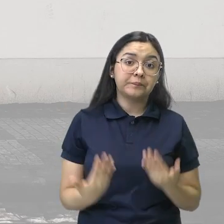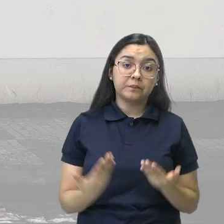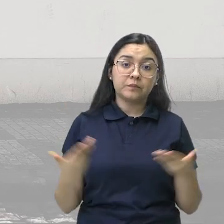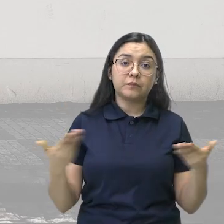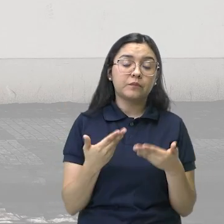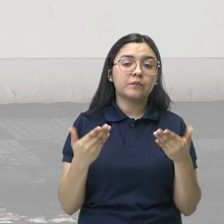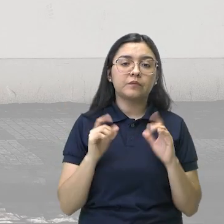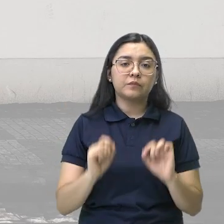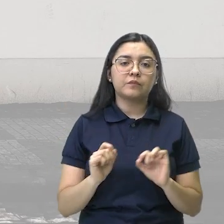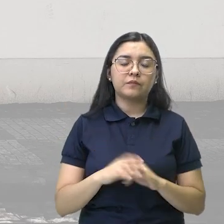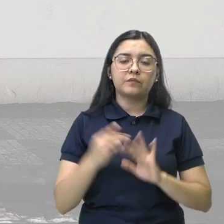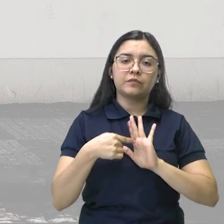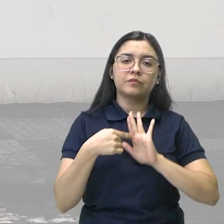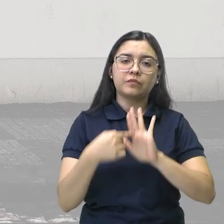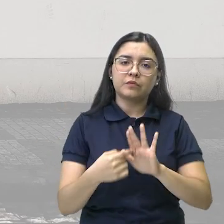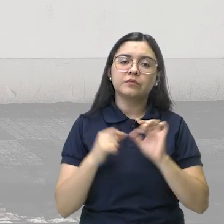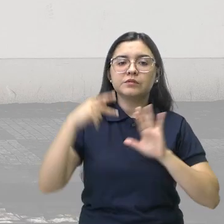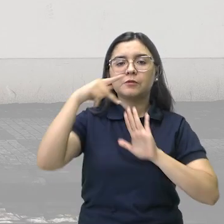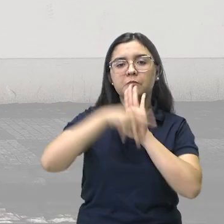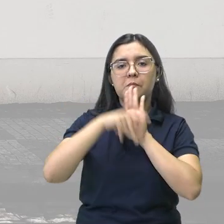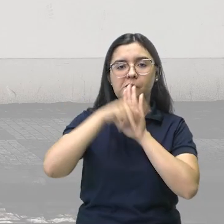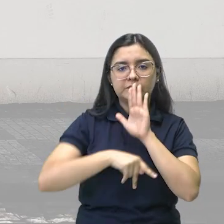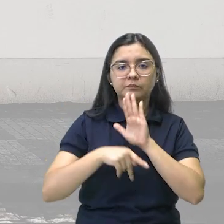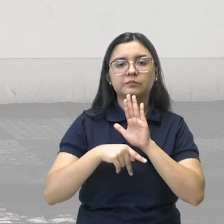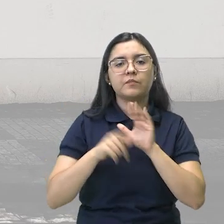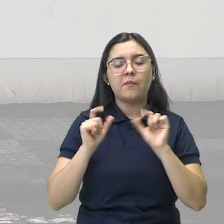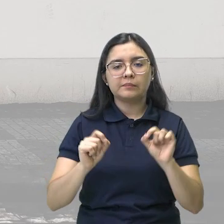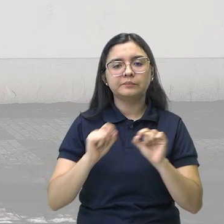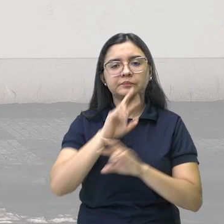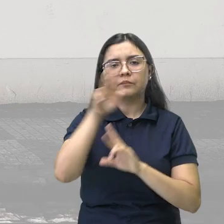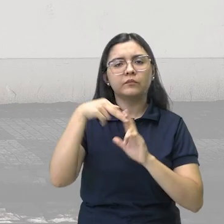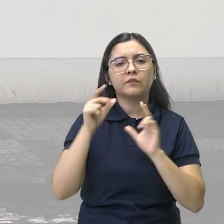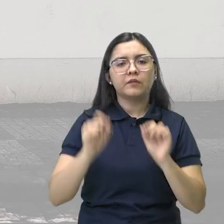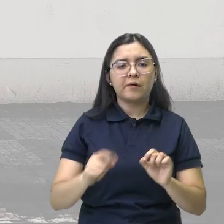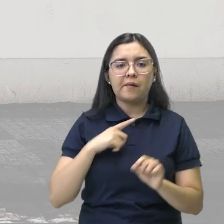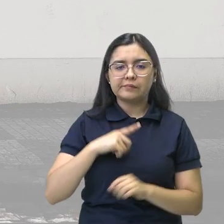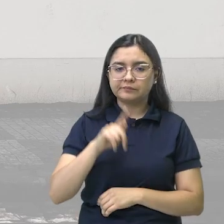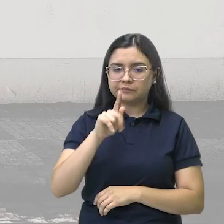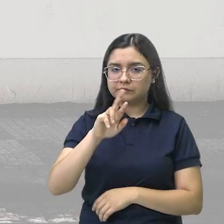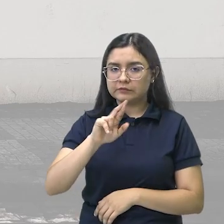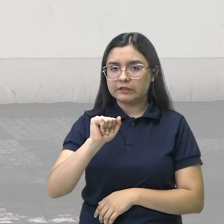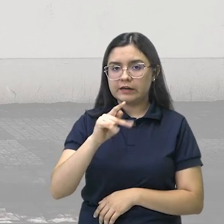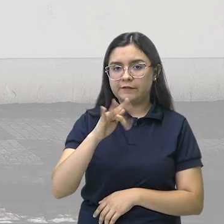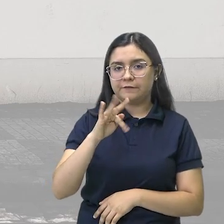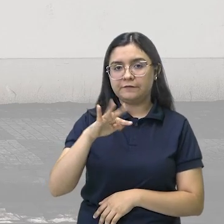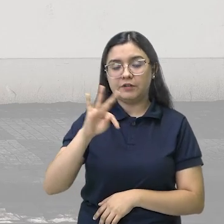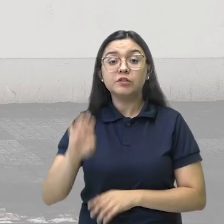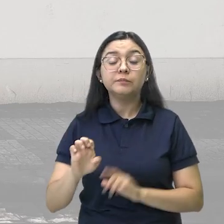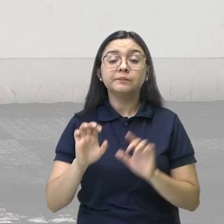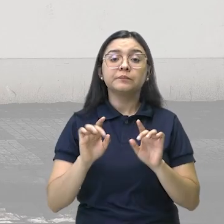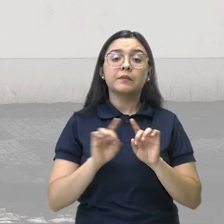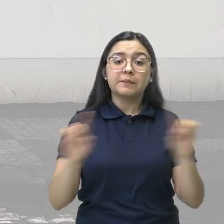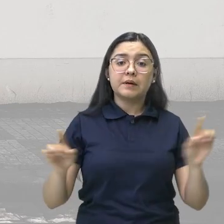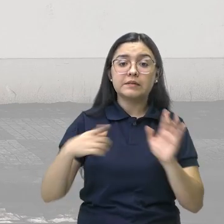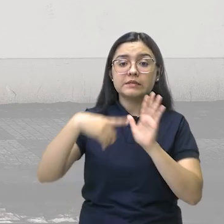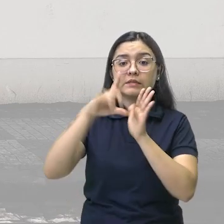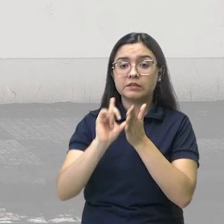nós vamos apresentar esses projetos de rua referente ao grafite. Mas antes, vamos